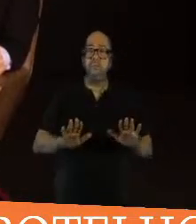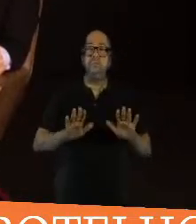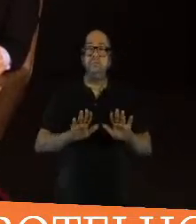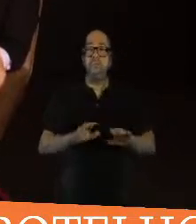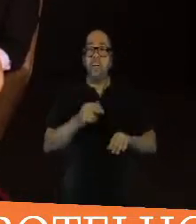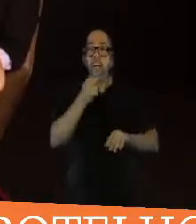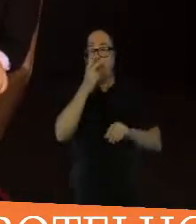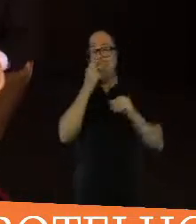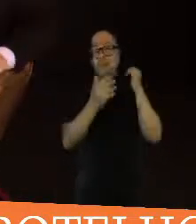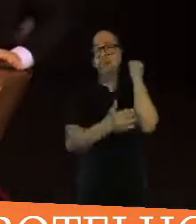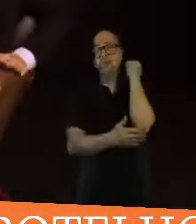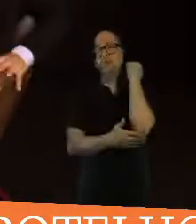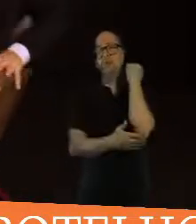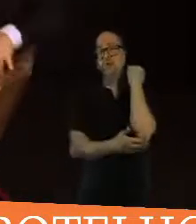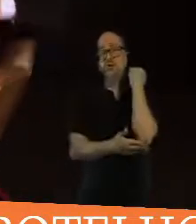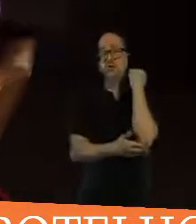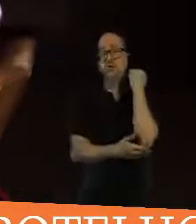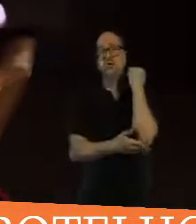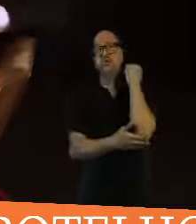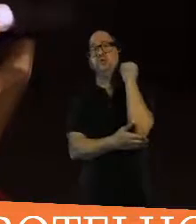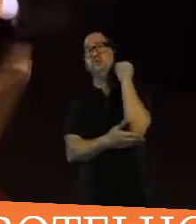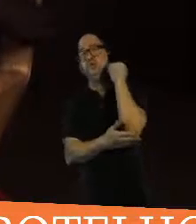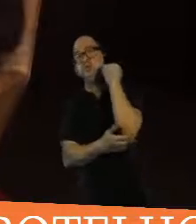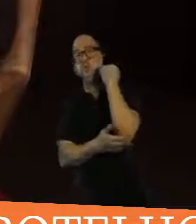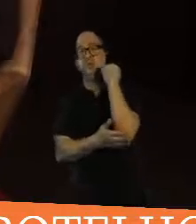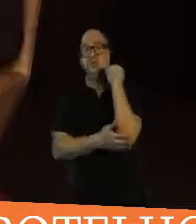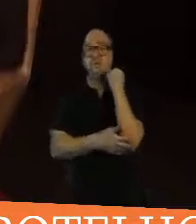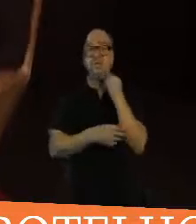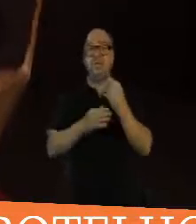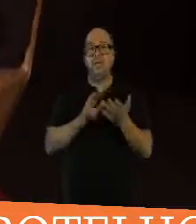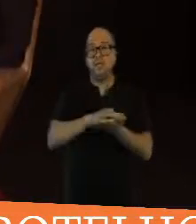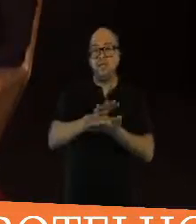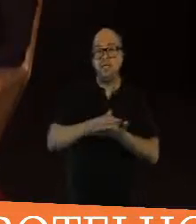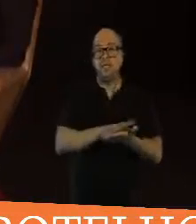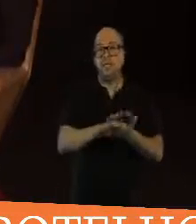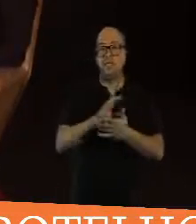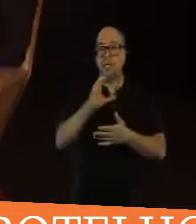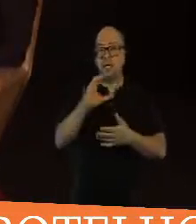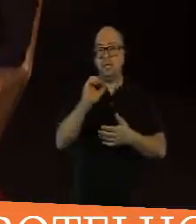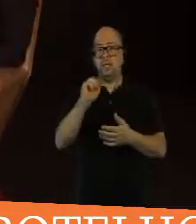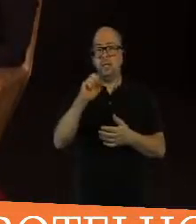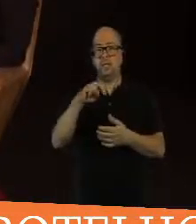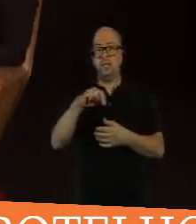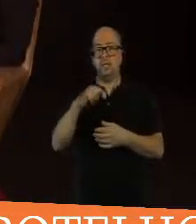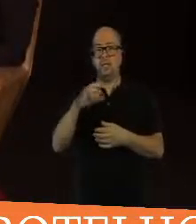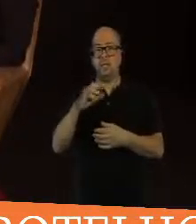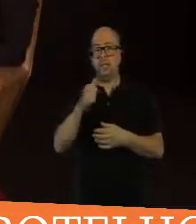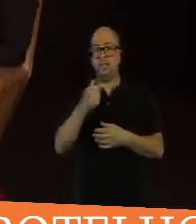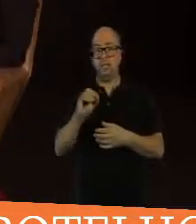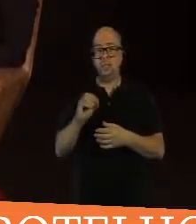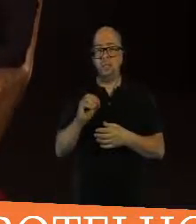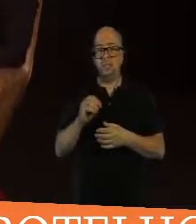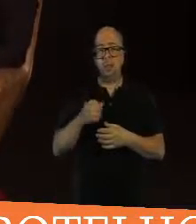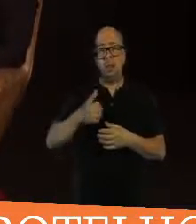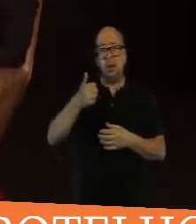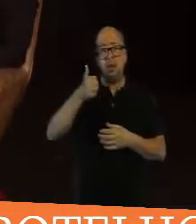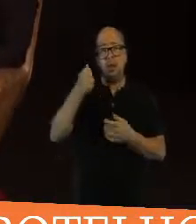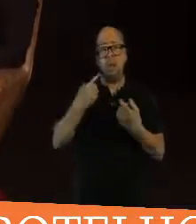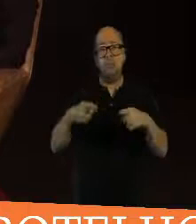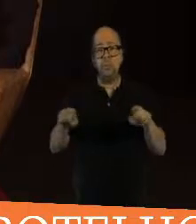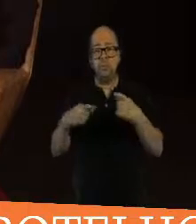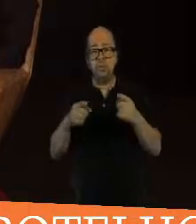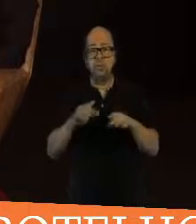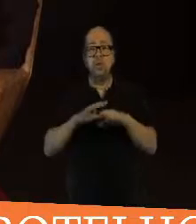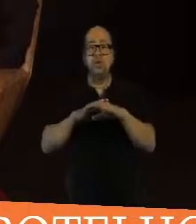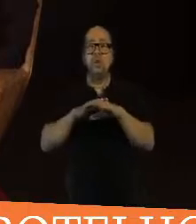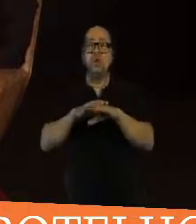dor de cotovelo. Sim, sim. Né? Então, esse samba... A primeira música que nós cantamos, que foi A